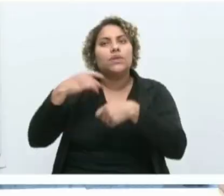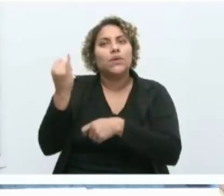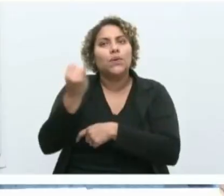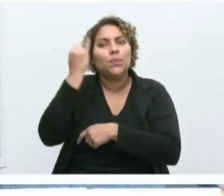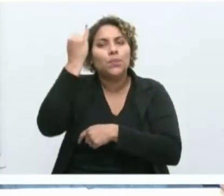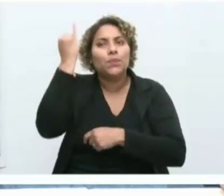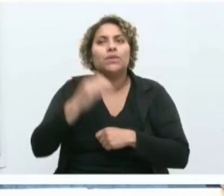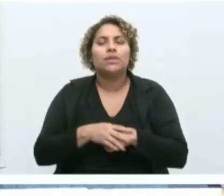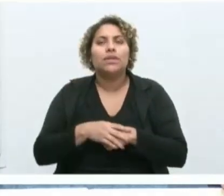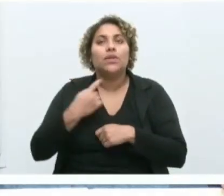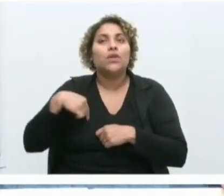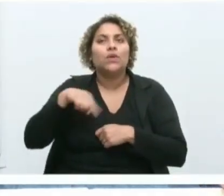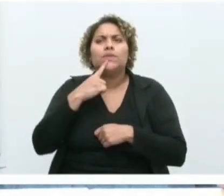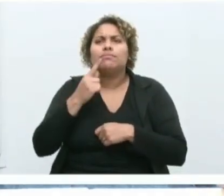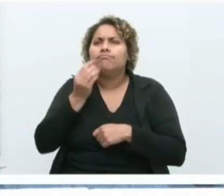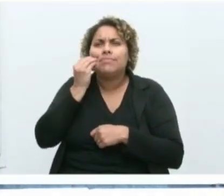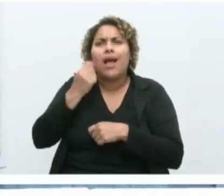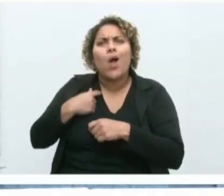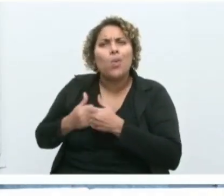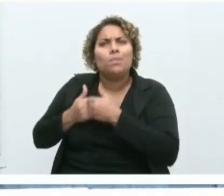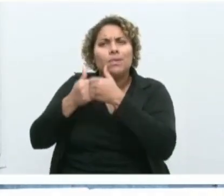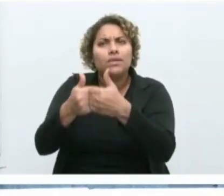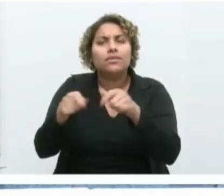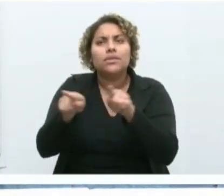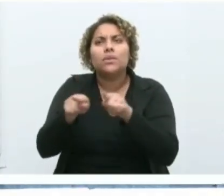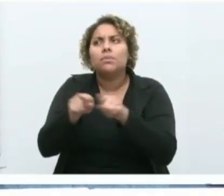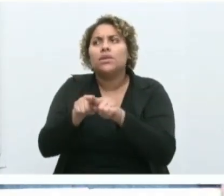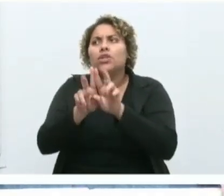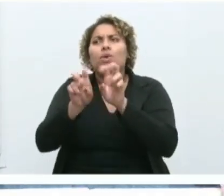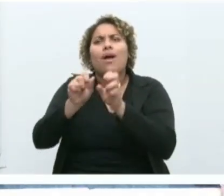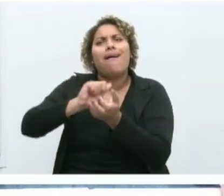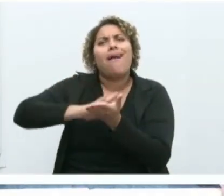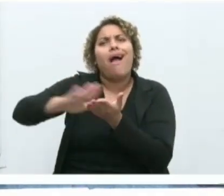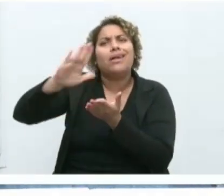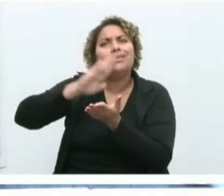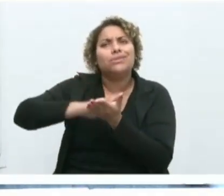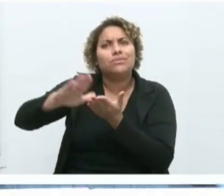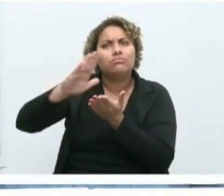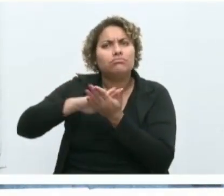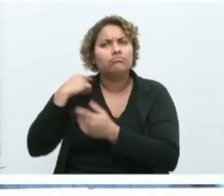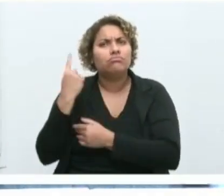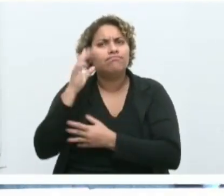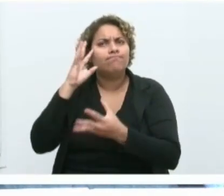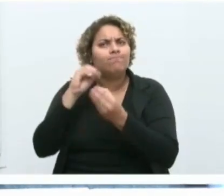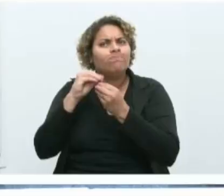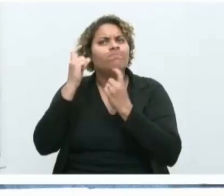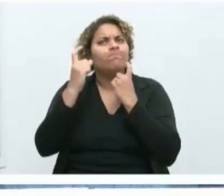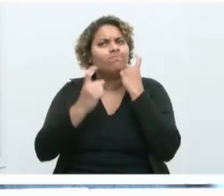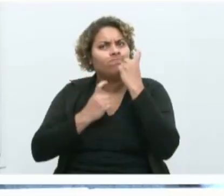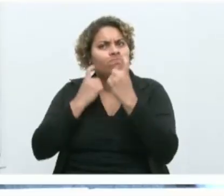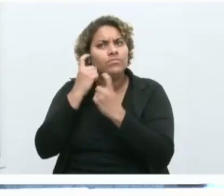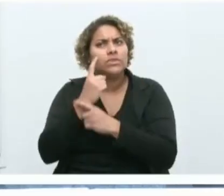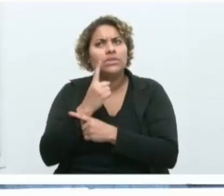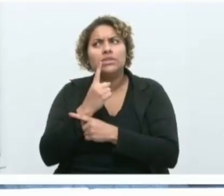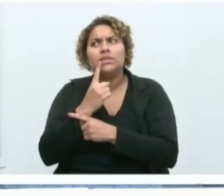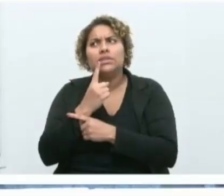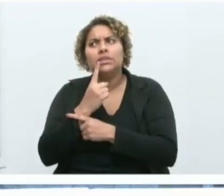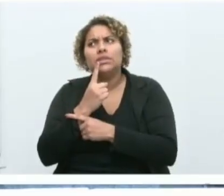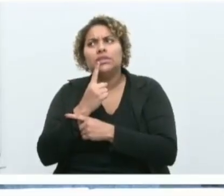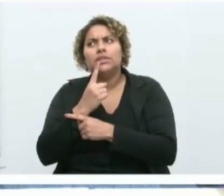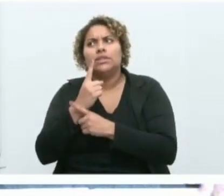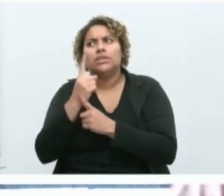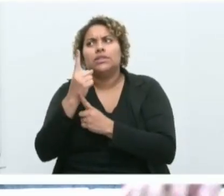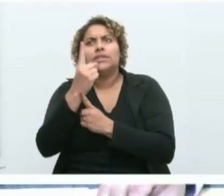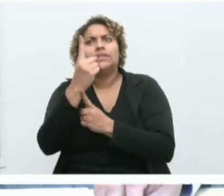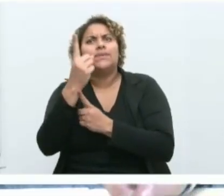que a gente já vem acompanhando também referente à saúde, o gasto que a gente tem, né? Você fez um comparativo, acho que Valinho 130, Paulínia 400, né,